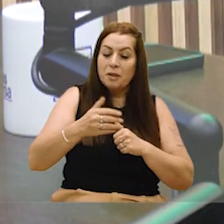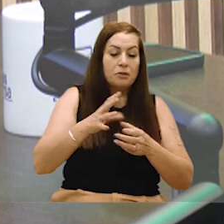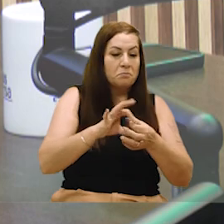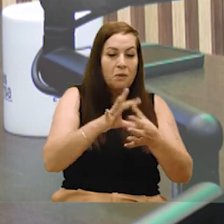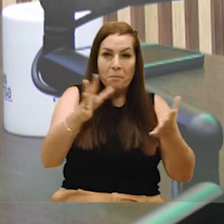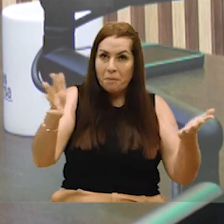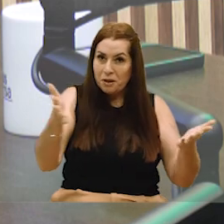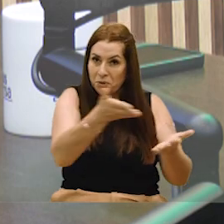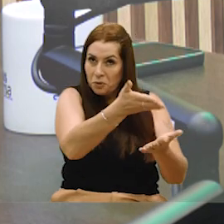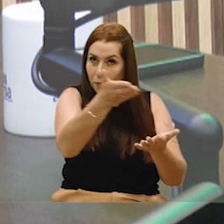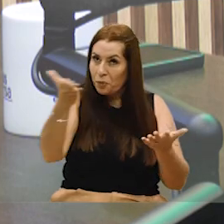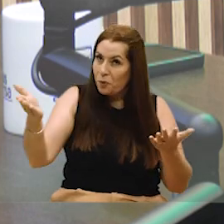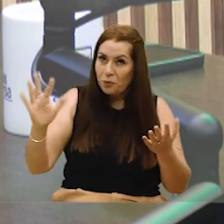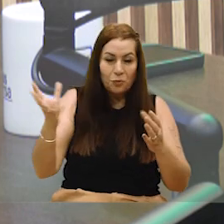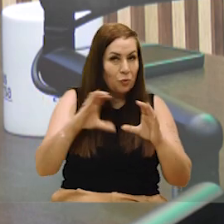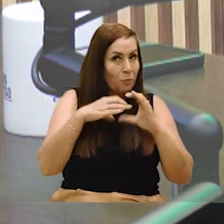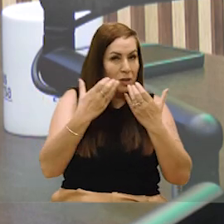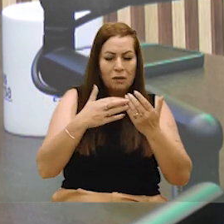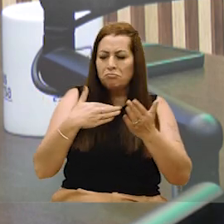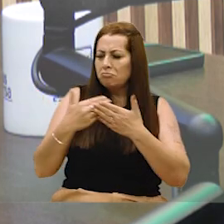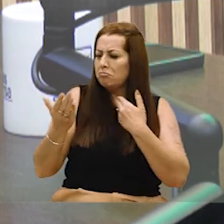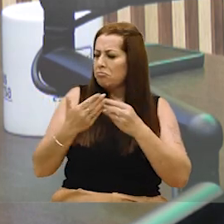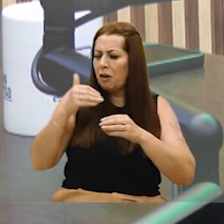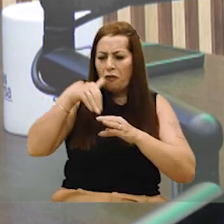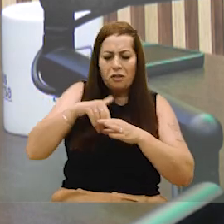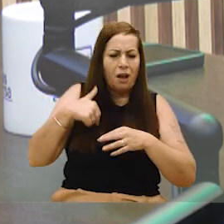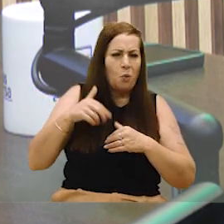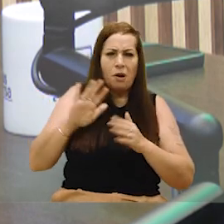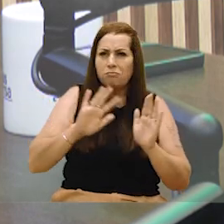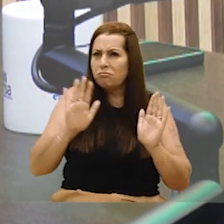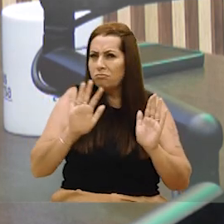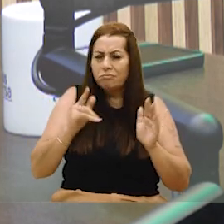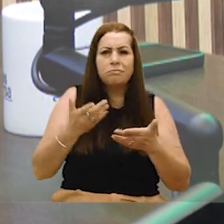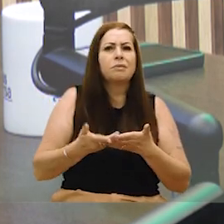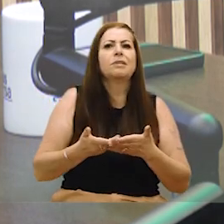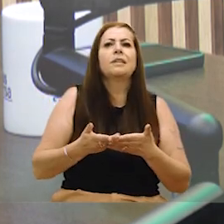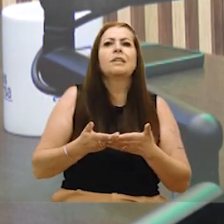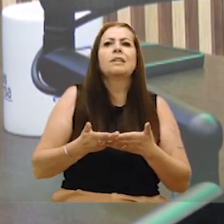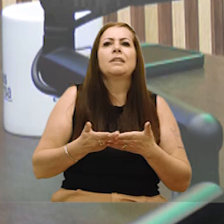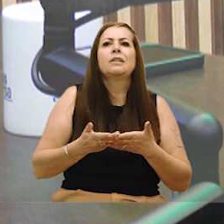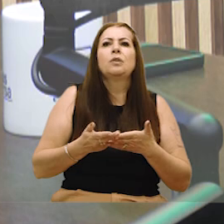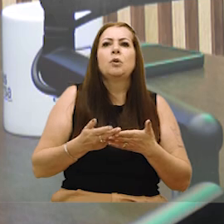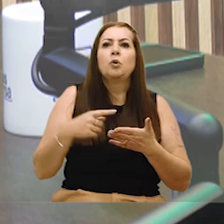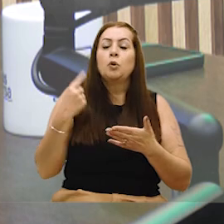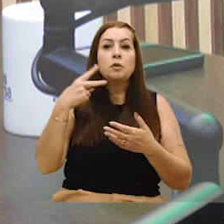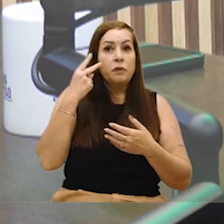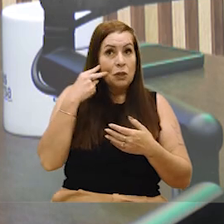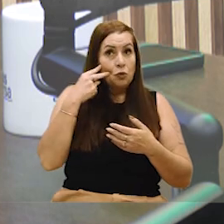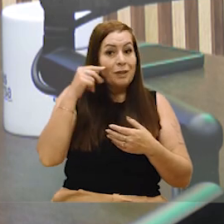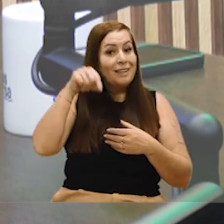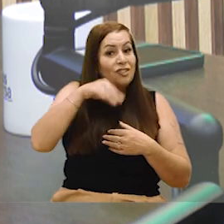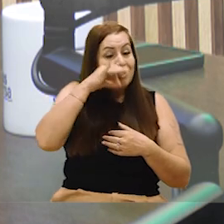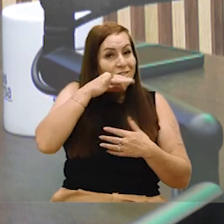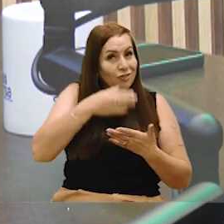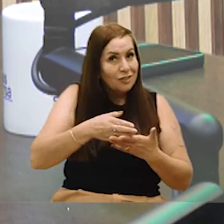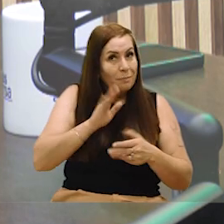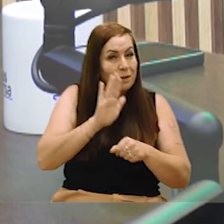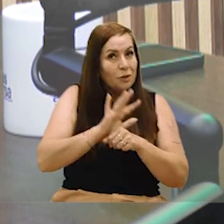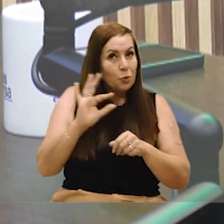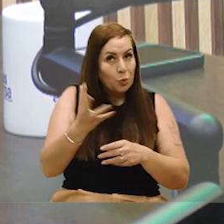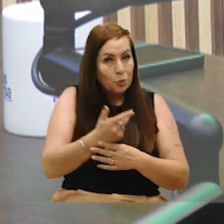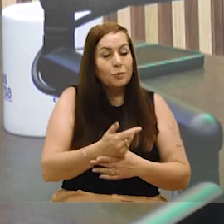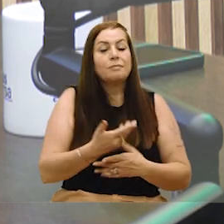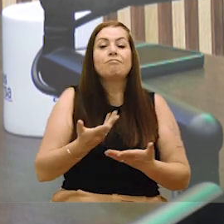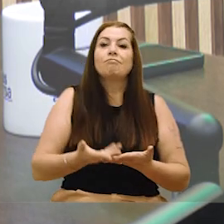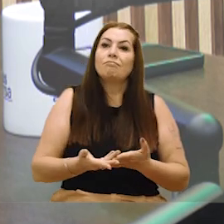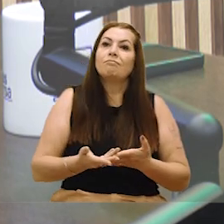meu mandato à disposição de todos, de toda a comunidade, independente de quem votou ou não, né, na gente. Nós somos vereadores de Caxias do Sul